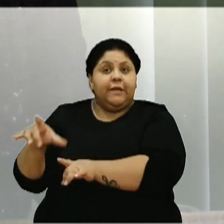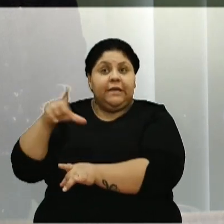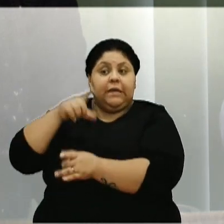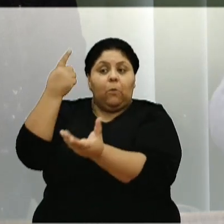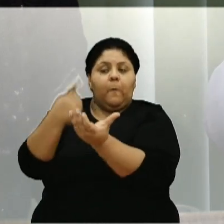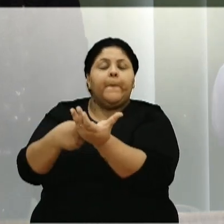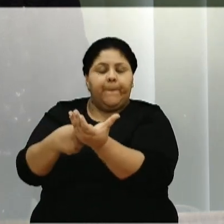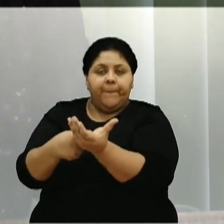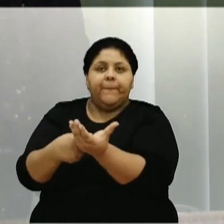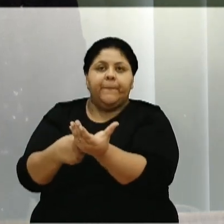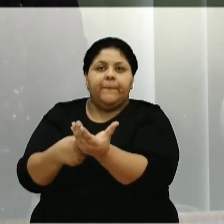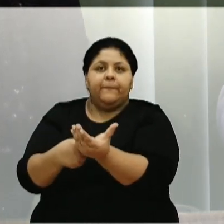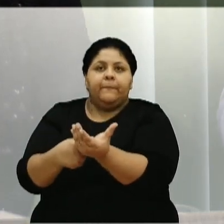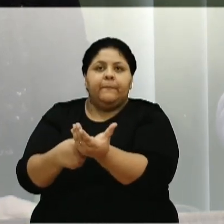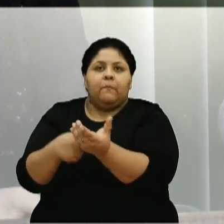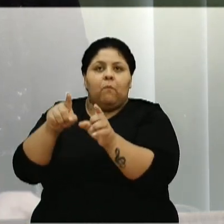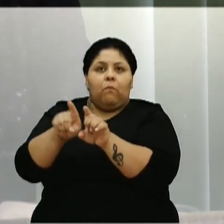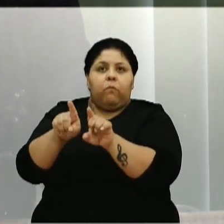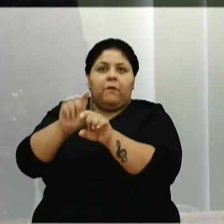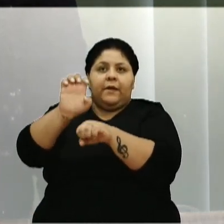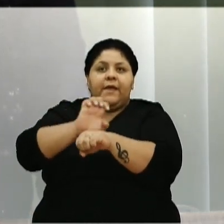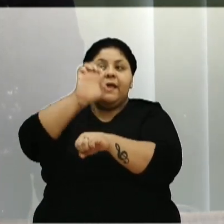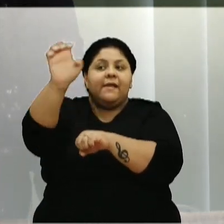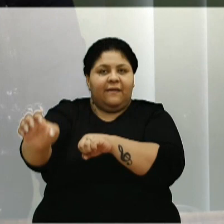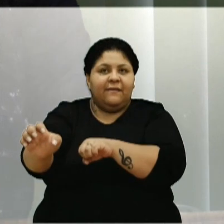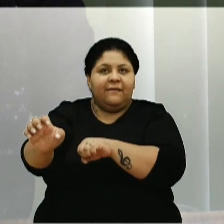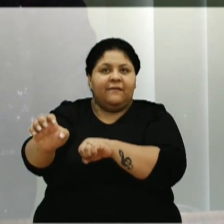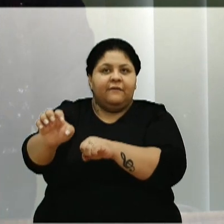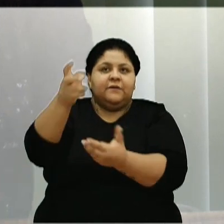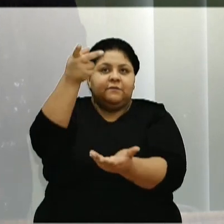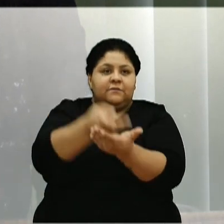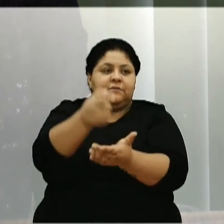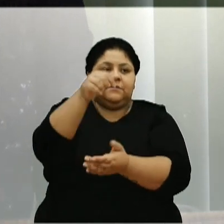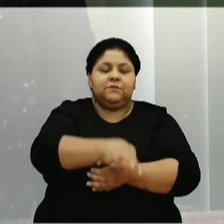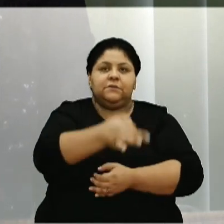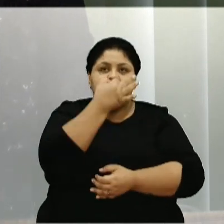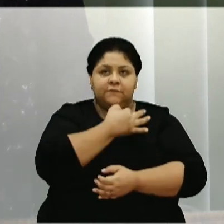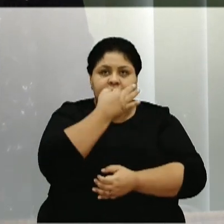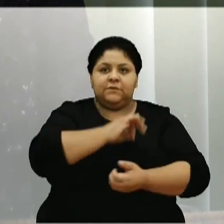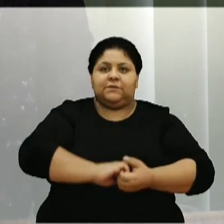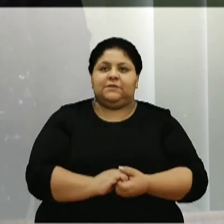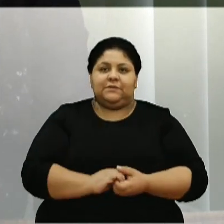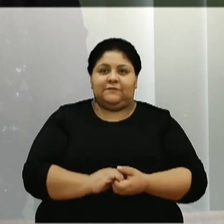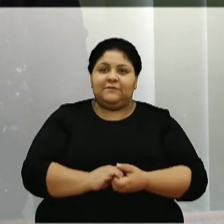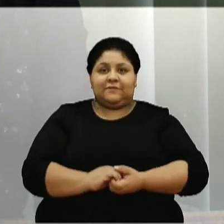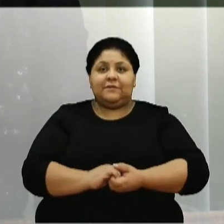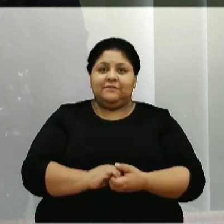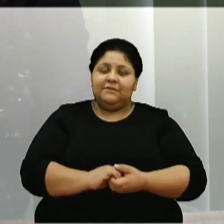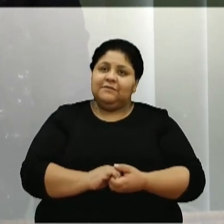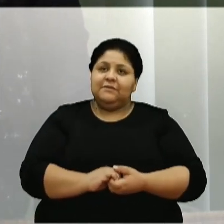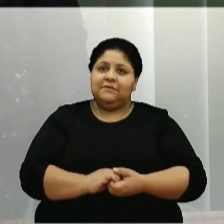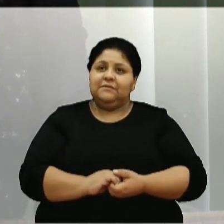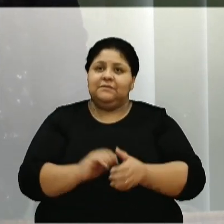compromisso, inclusive com exportação, vai ser produzido aqui em Caxias. Então, num segundo momento, nós vamos sair